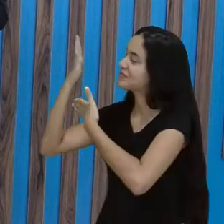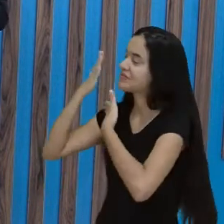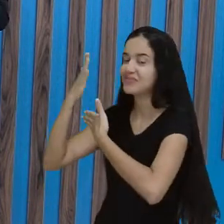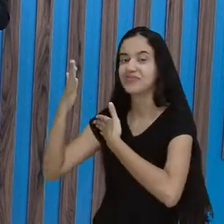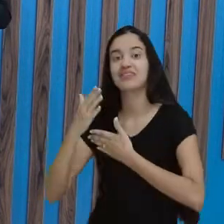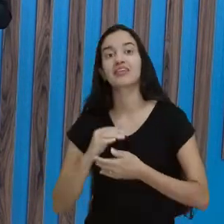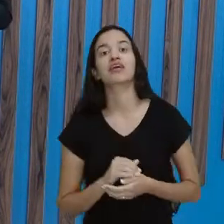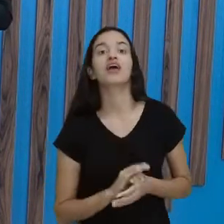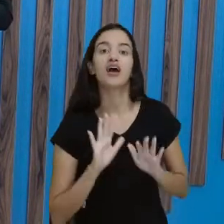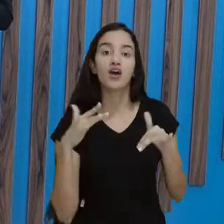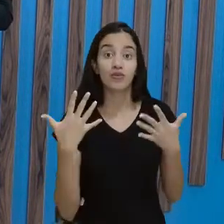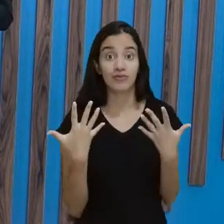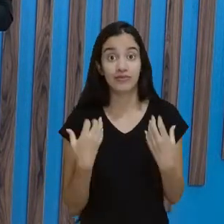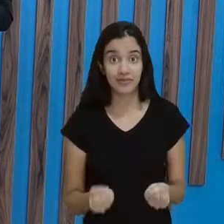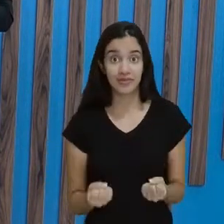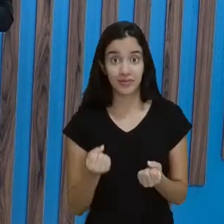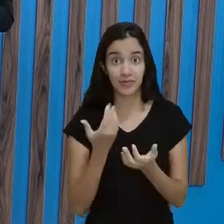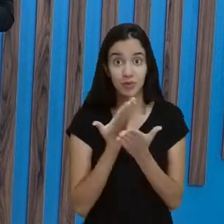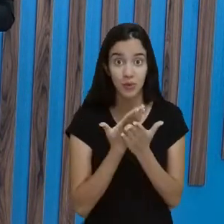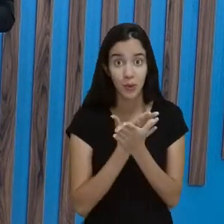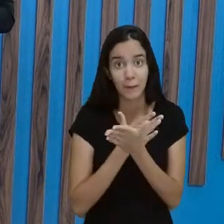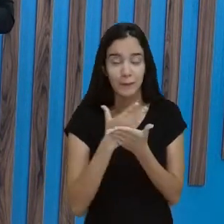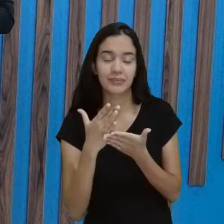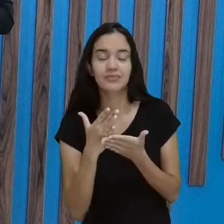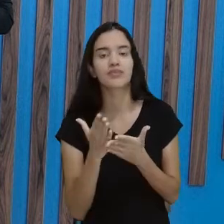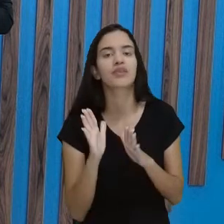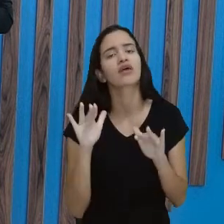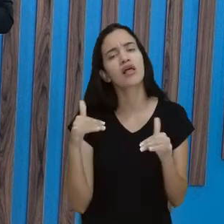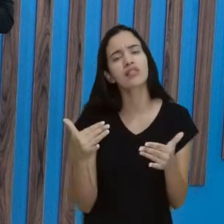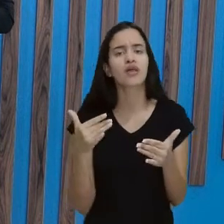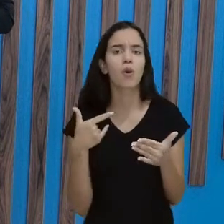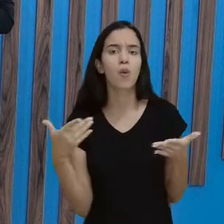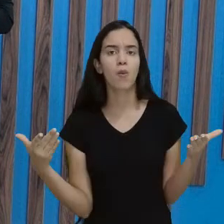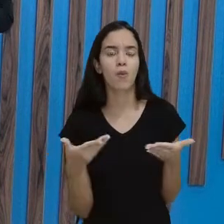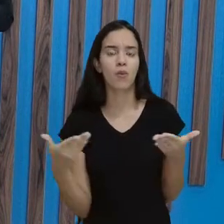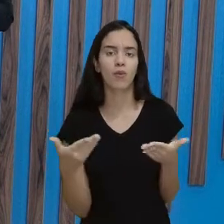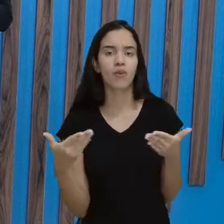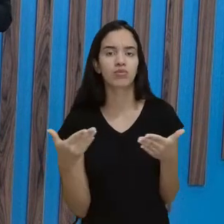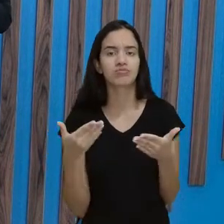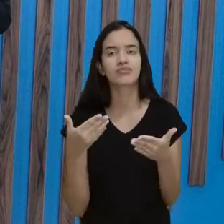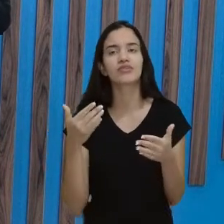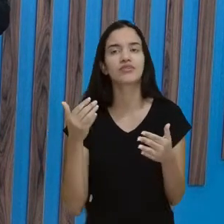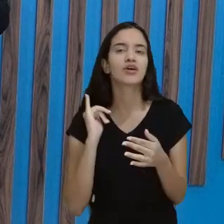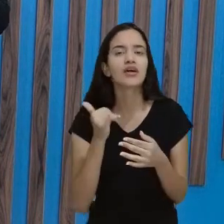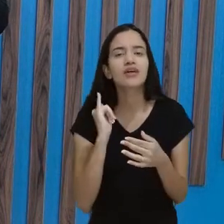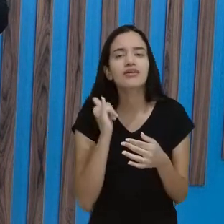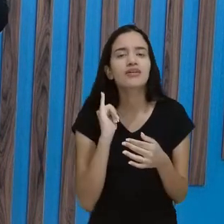Midian. Vamos ao início da aula. Então, gente, hoje eu vou contar